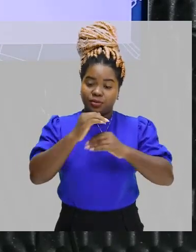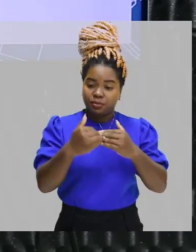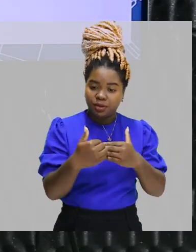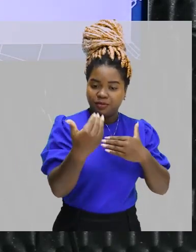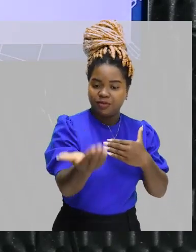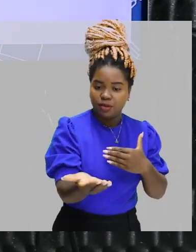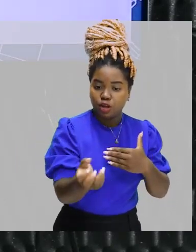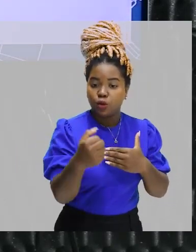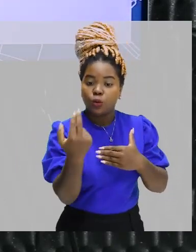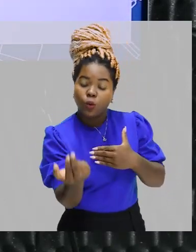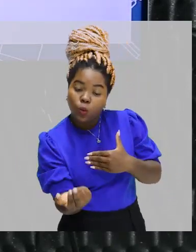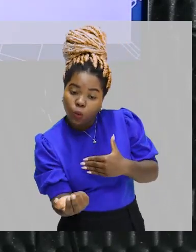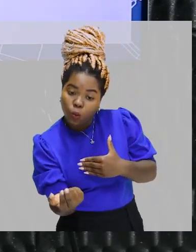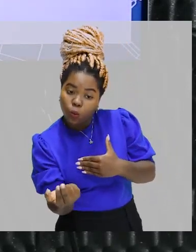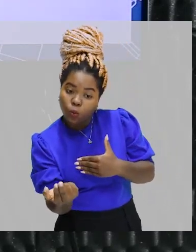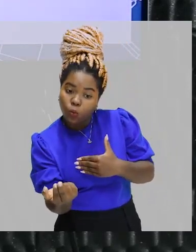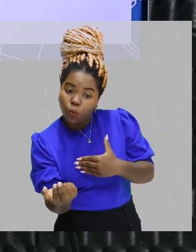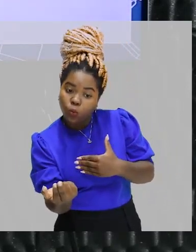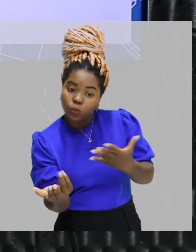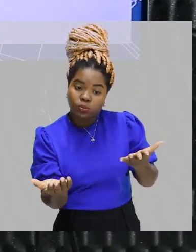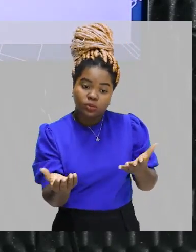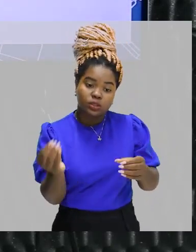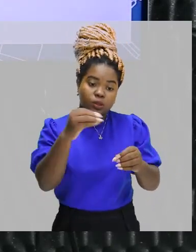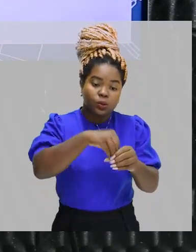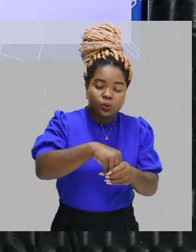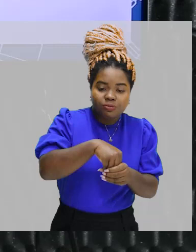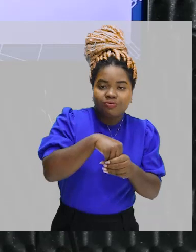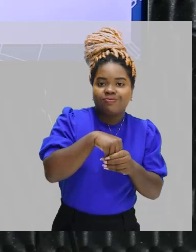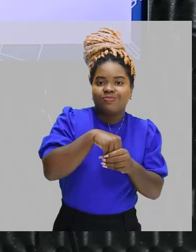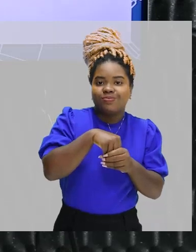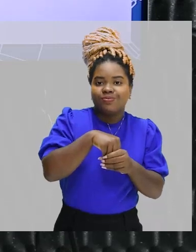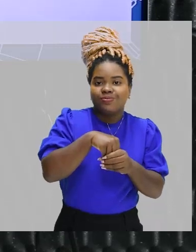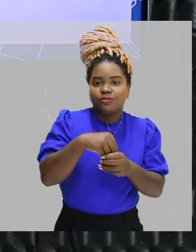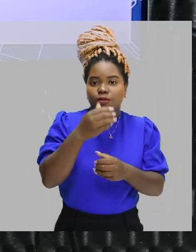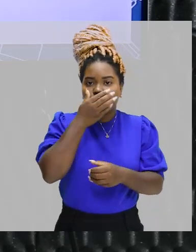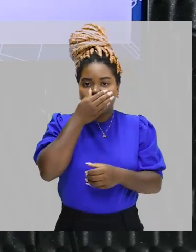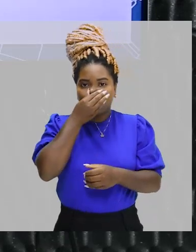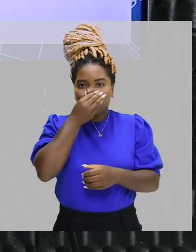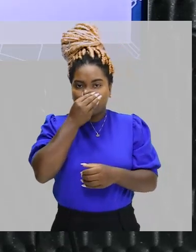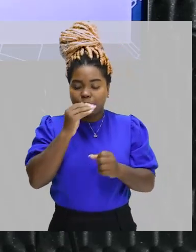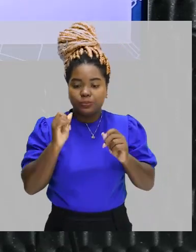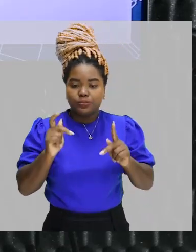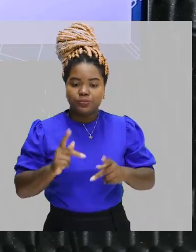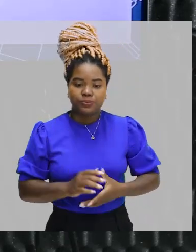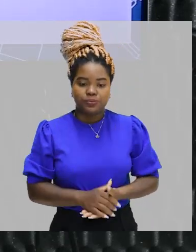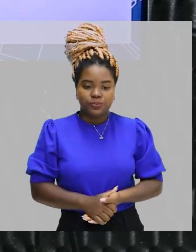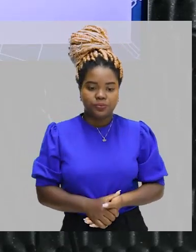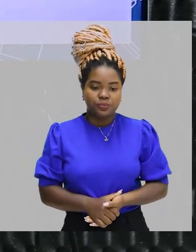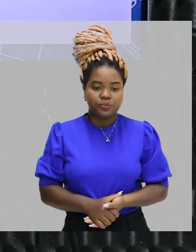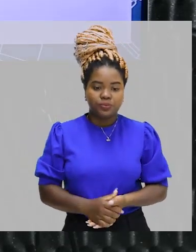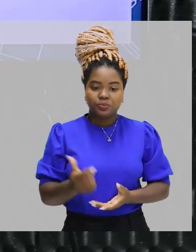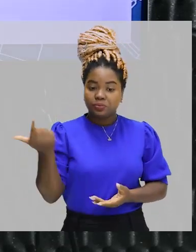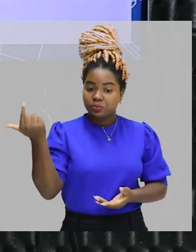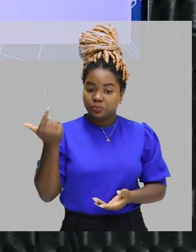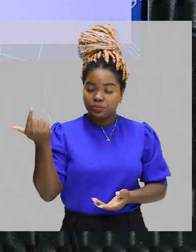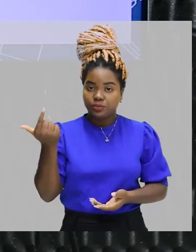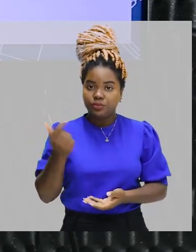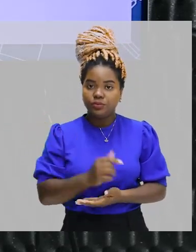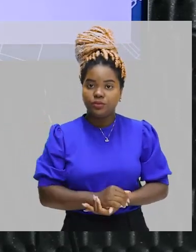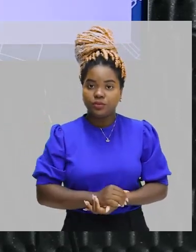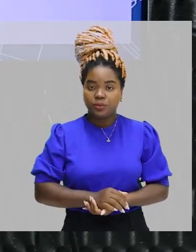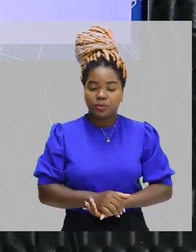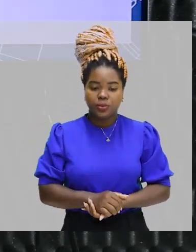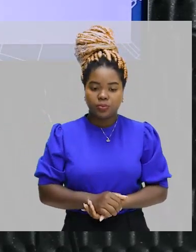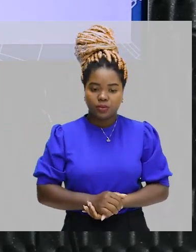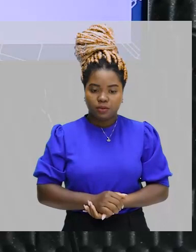externas ou até ser ejetado dos átomos, tá ok? E o 2, a energia